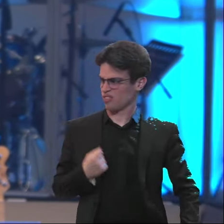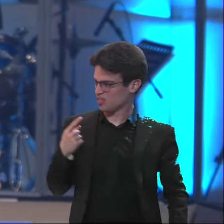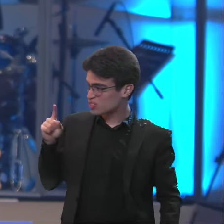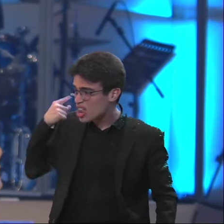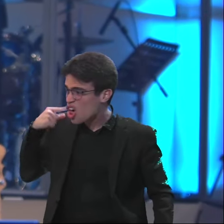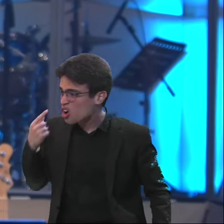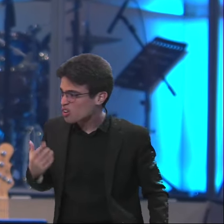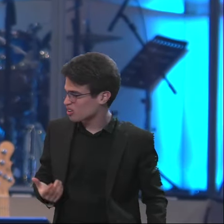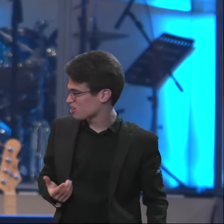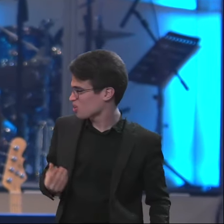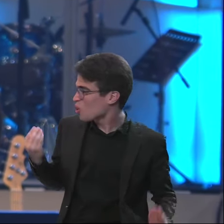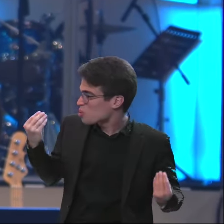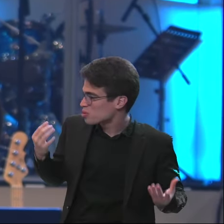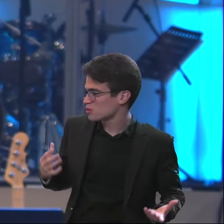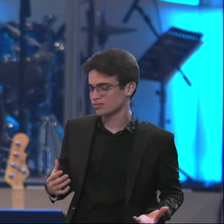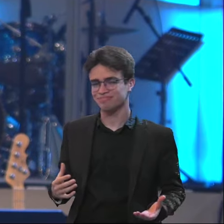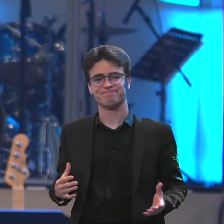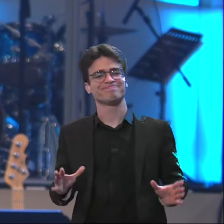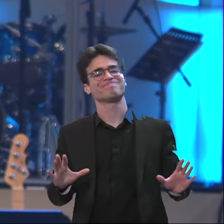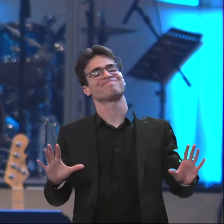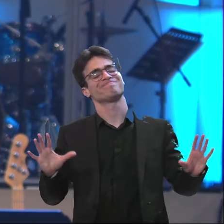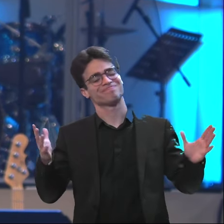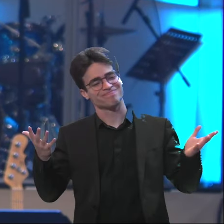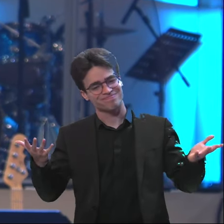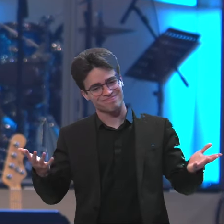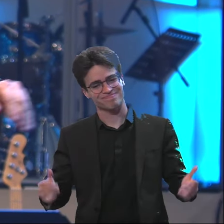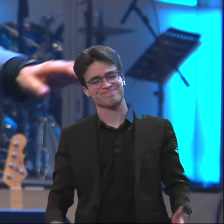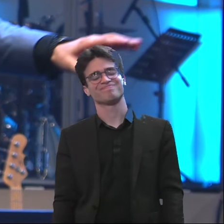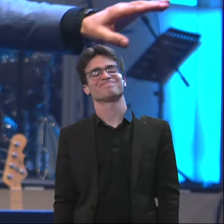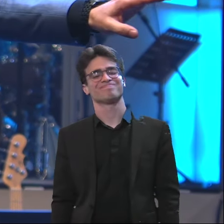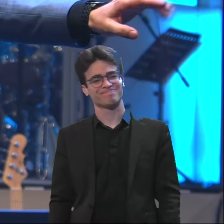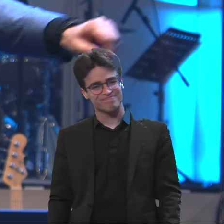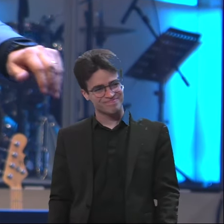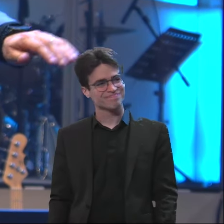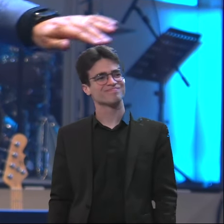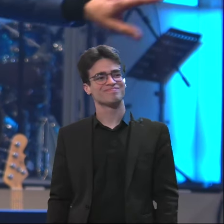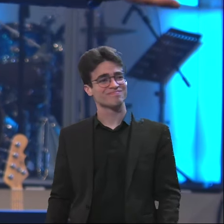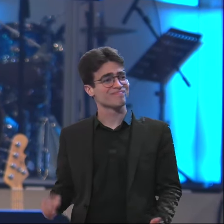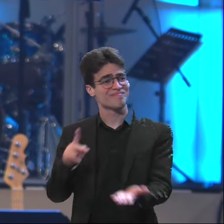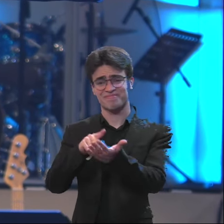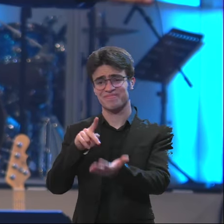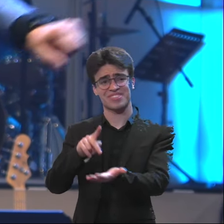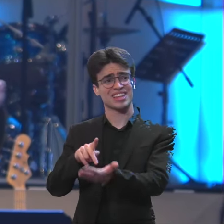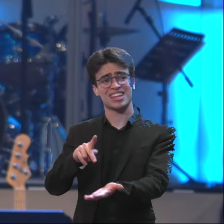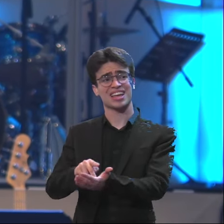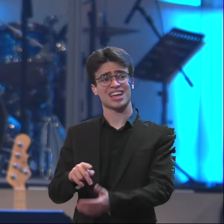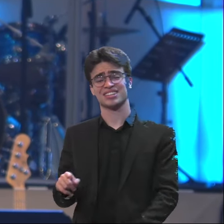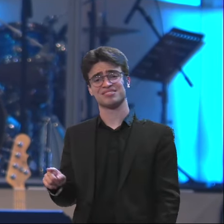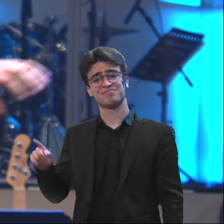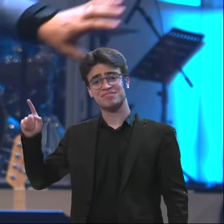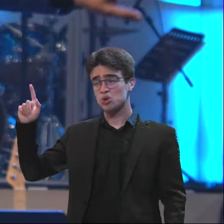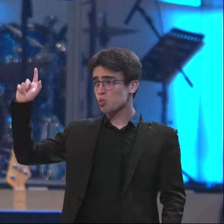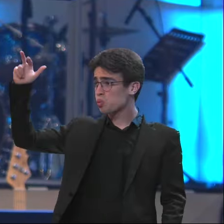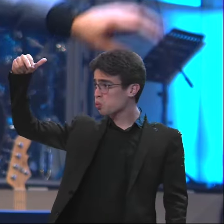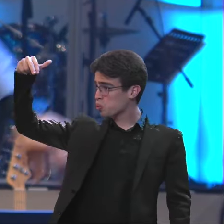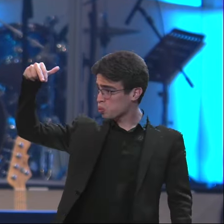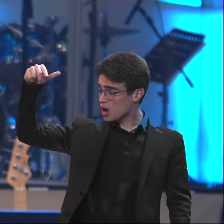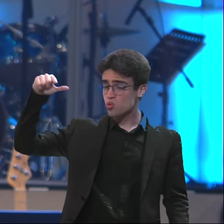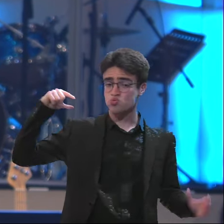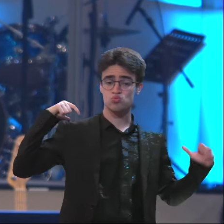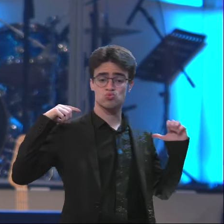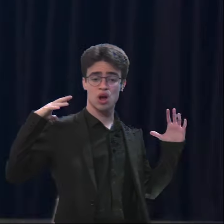louco. Ha! O anjo, o príncipe do exército de Deus